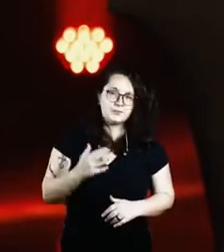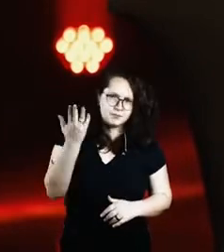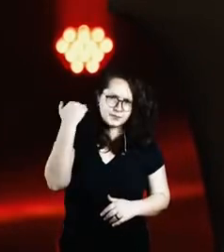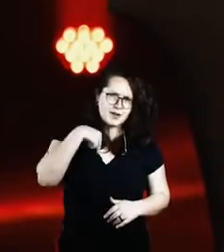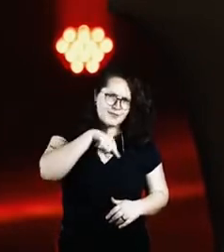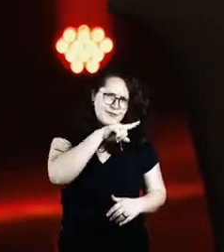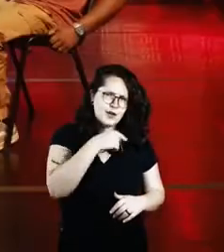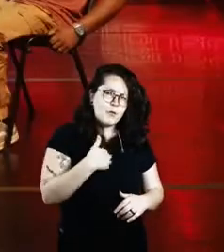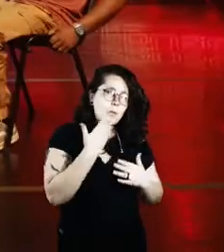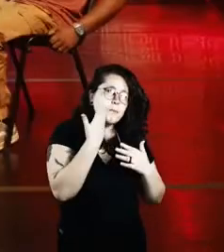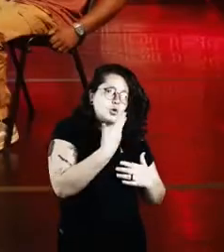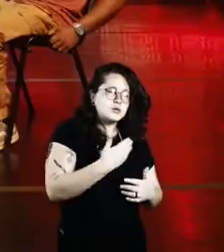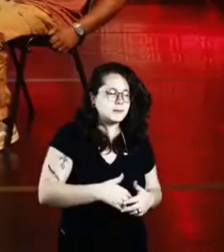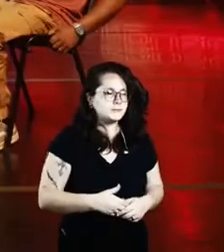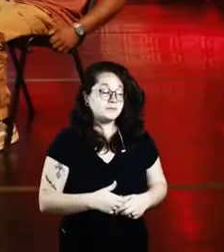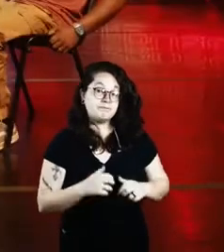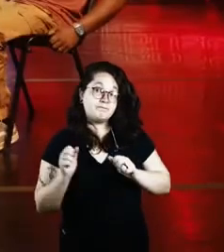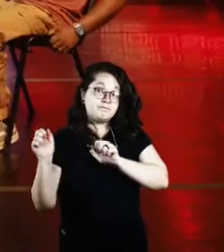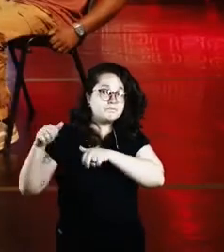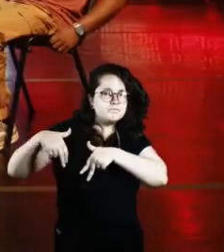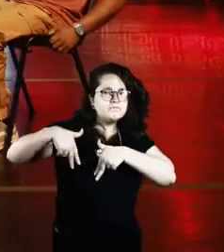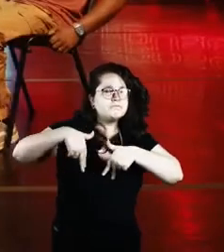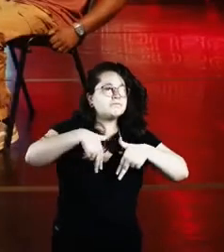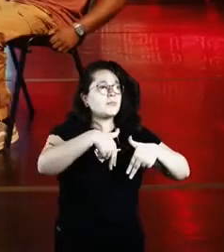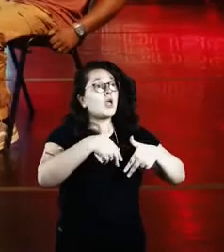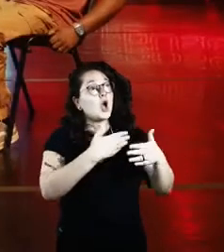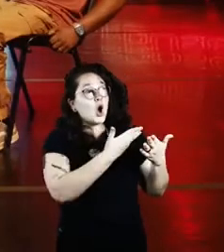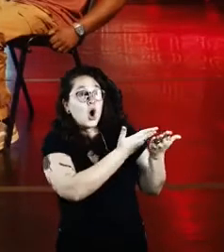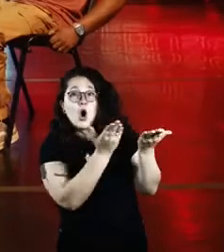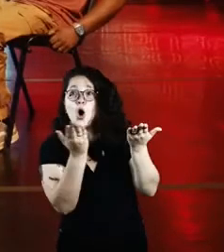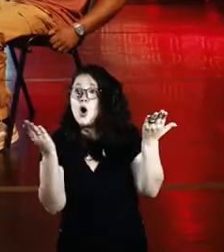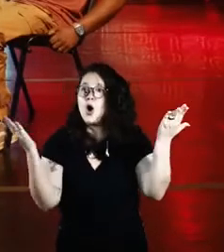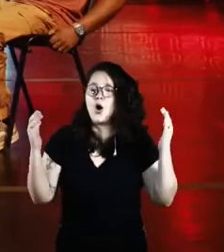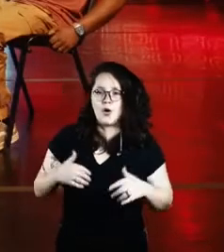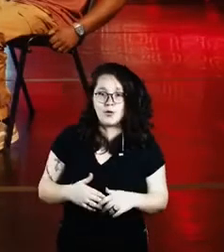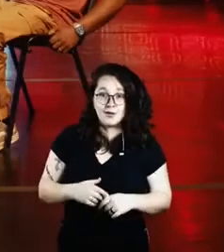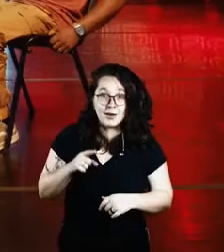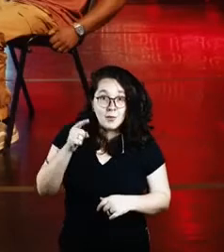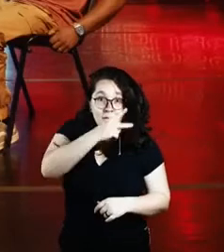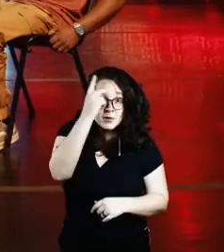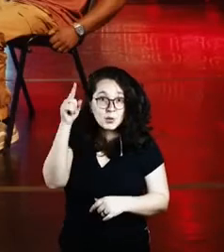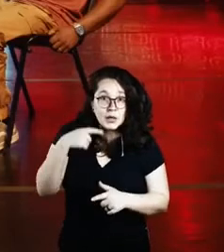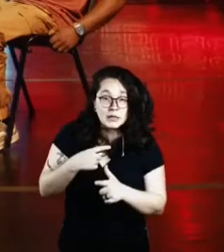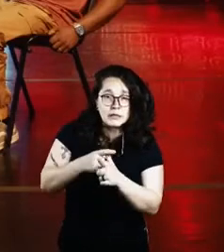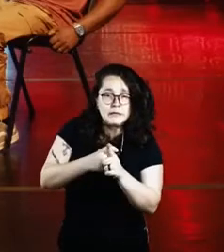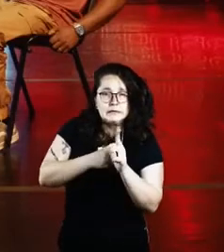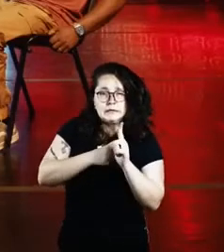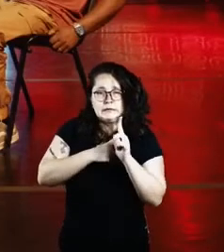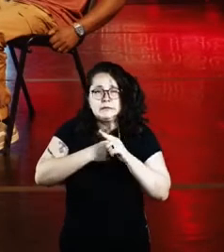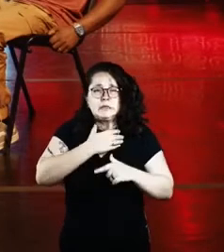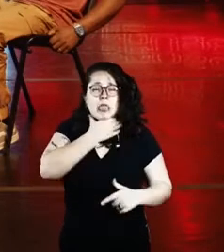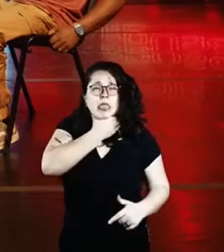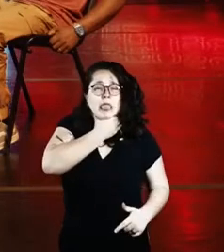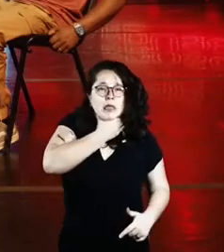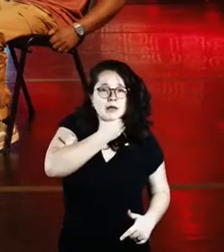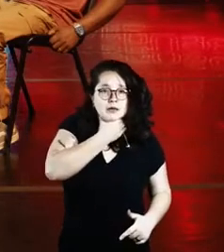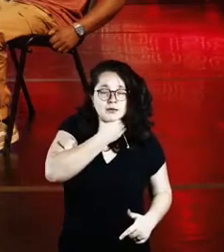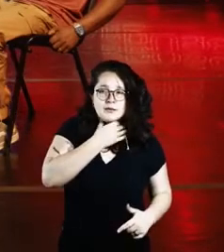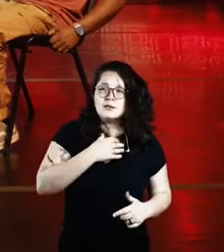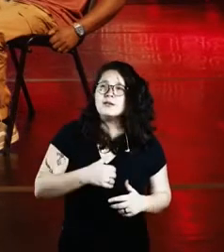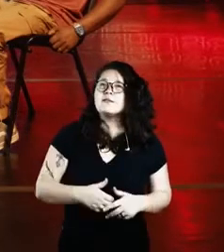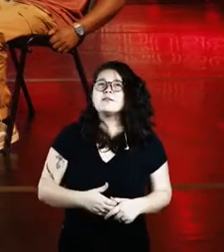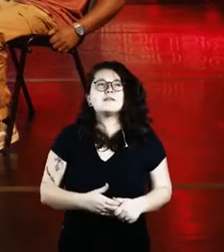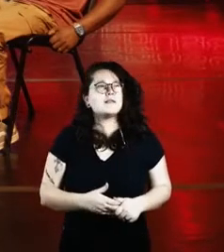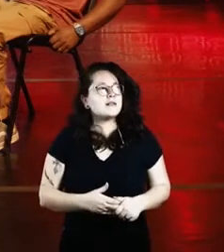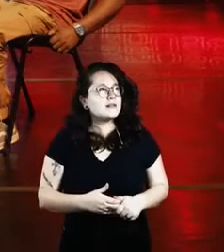que eu vou te mostrar um bagulho. Aí quando eu entrei lá, eu falei, ó, tá aqui, ó, o cara tá com dívida até o pescoço aqui, o Luizão olhou assim e falou assim, eu tenho uma